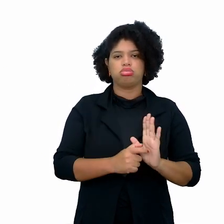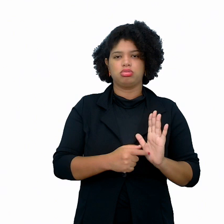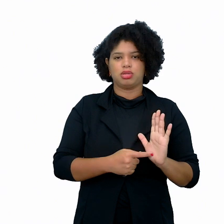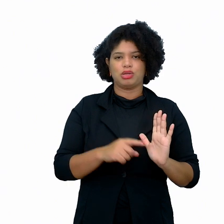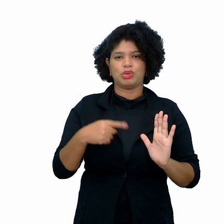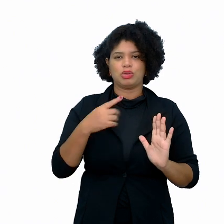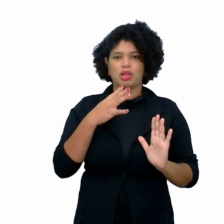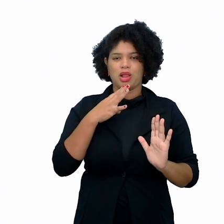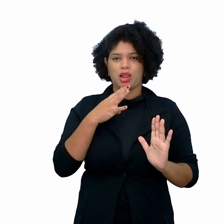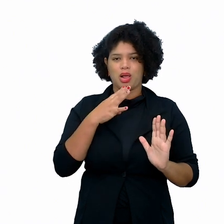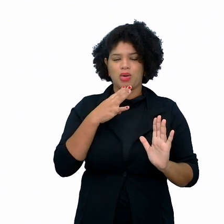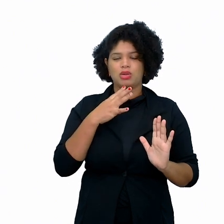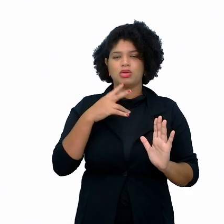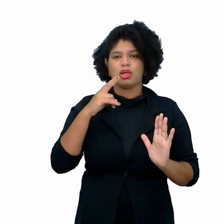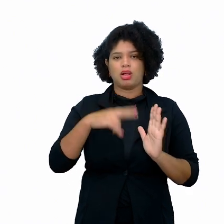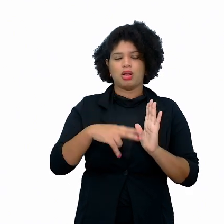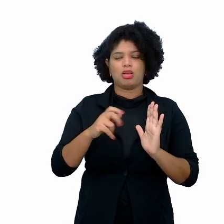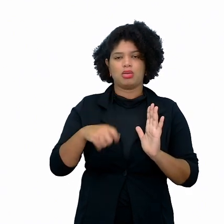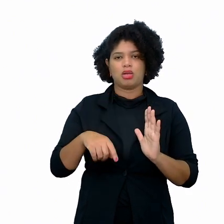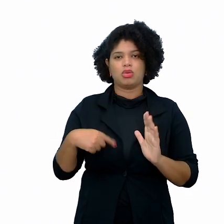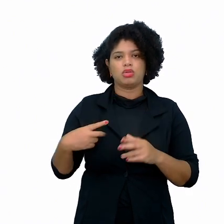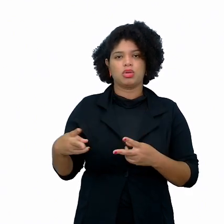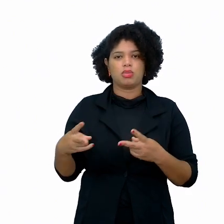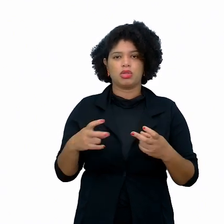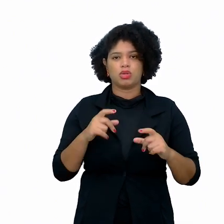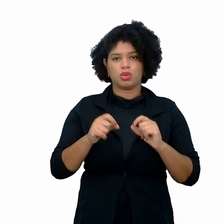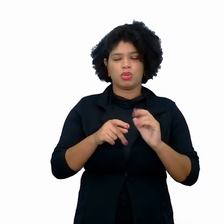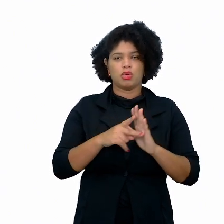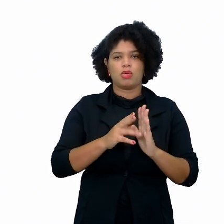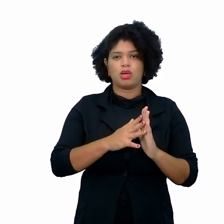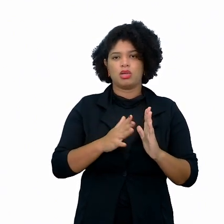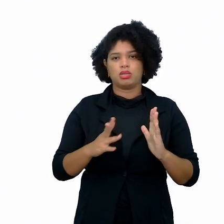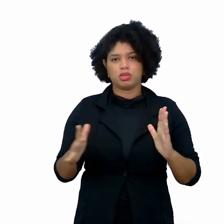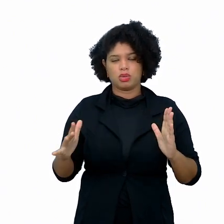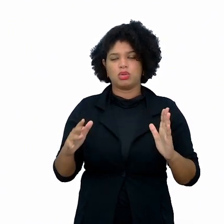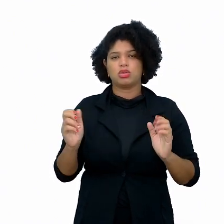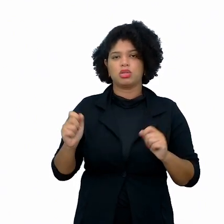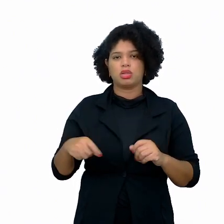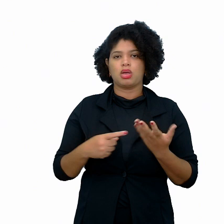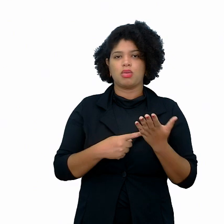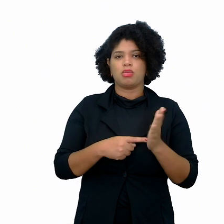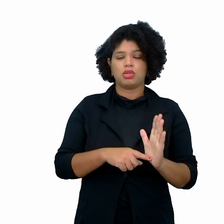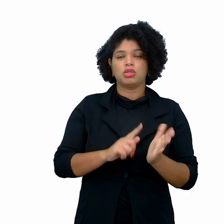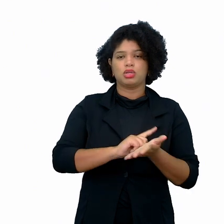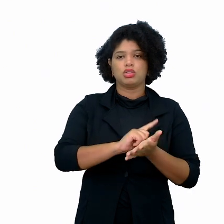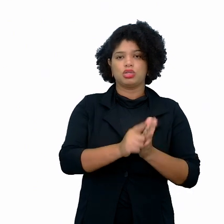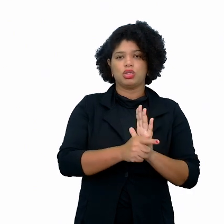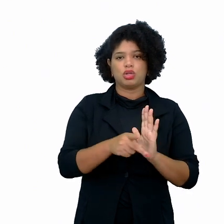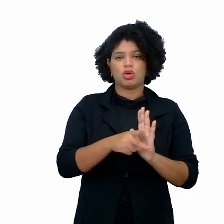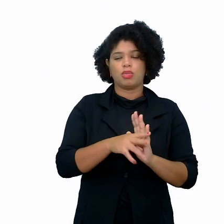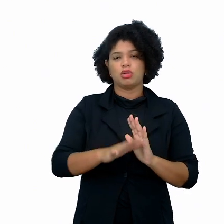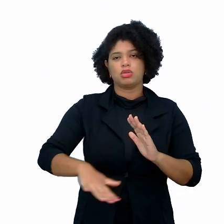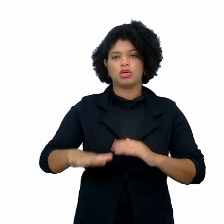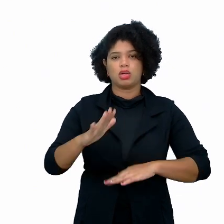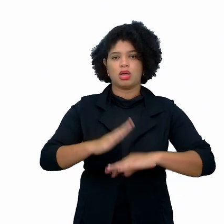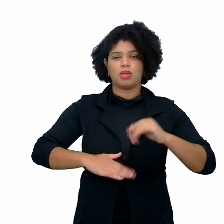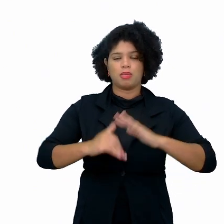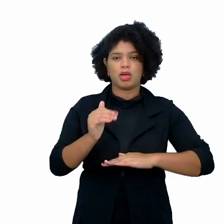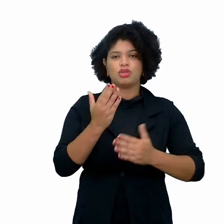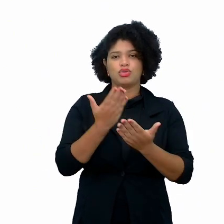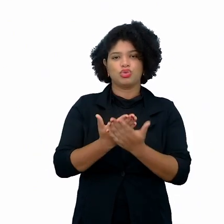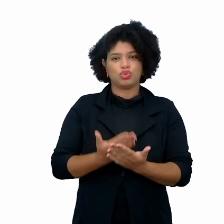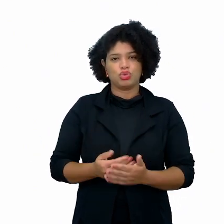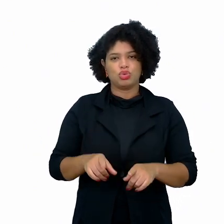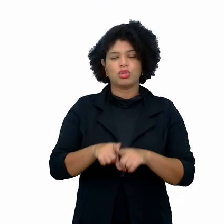lida. Podemos observar que a sequência vem apresentando gêneros do campo das práticas de estudo